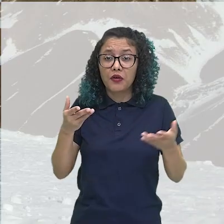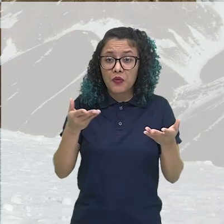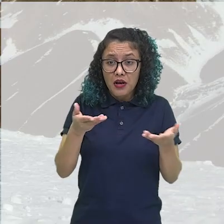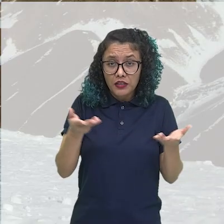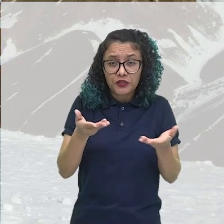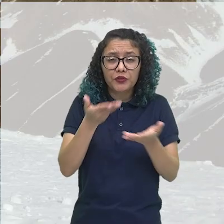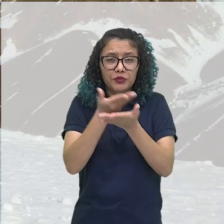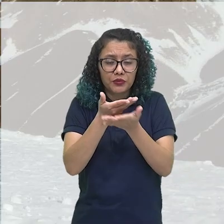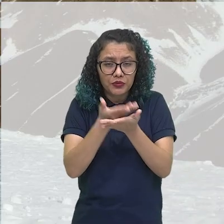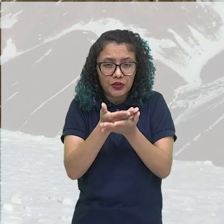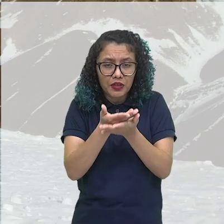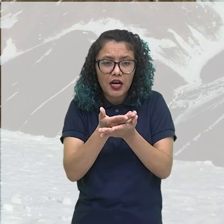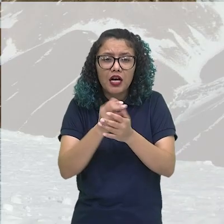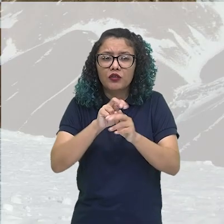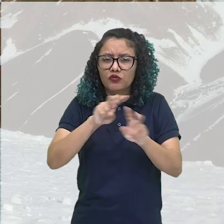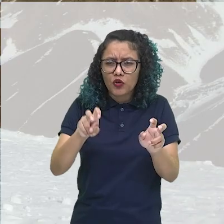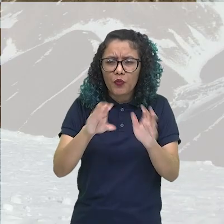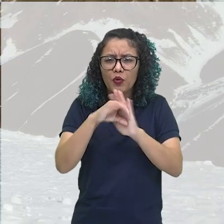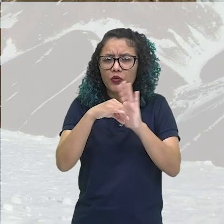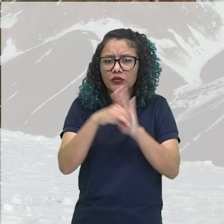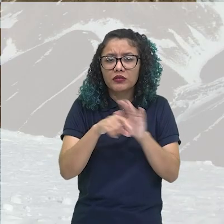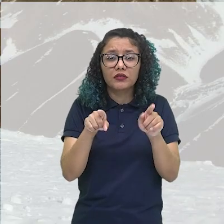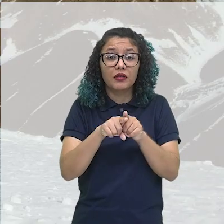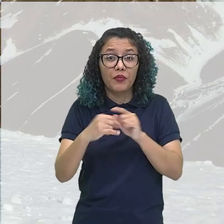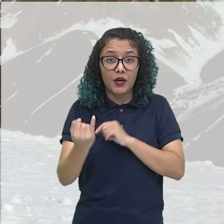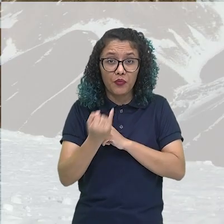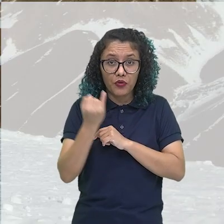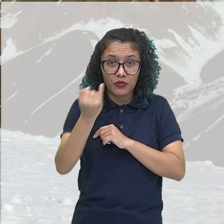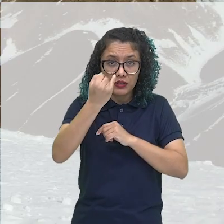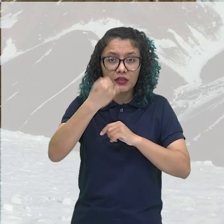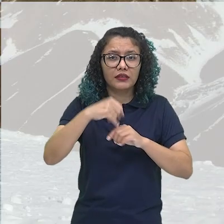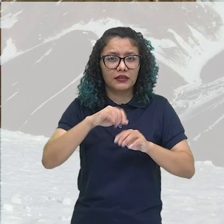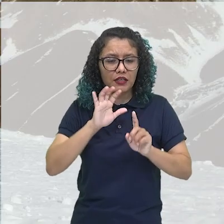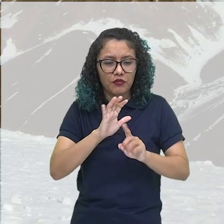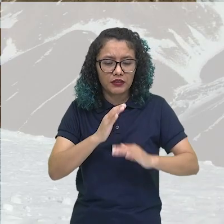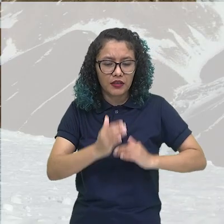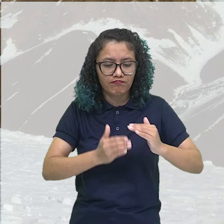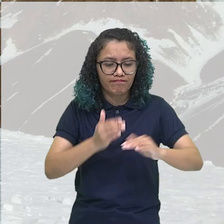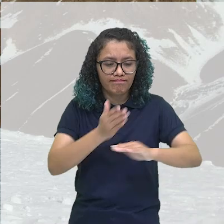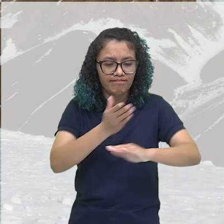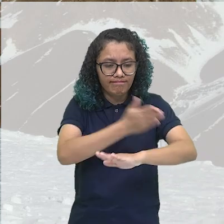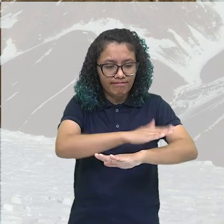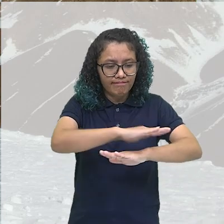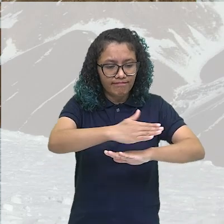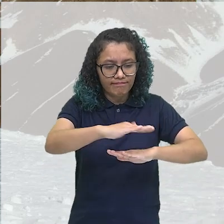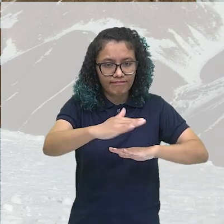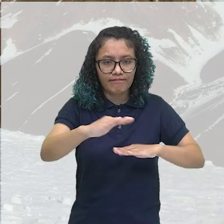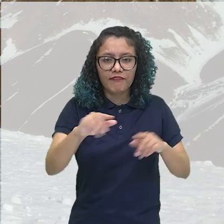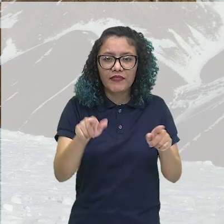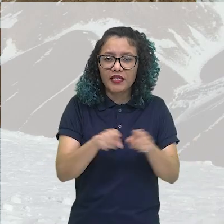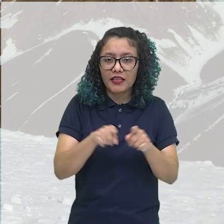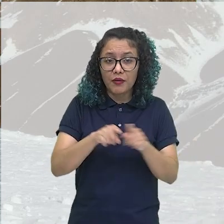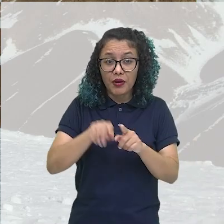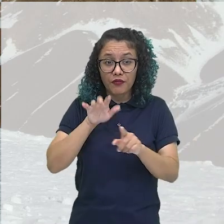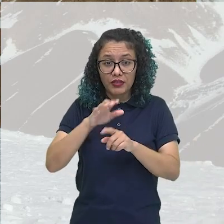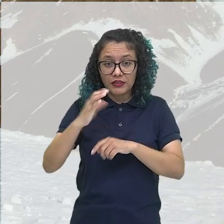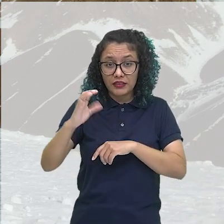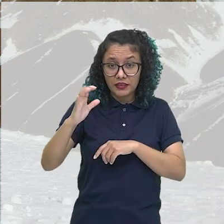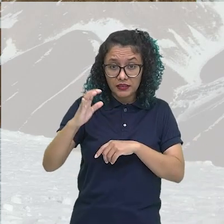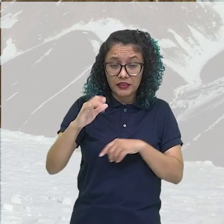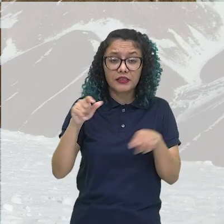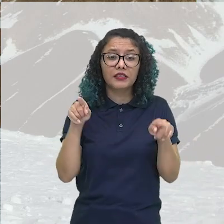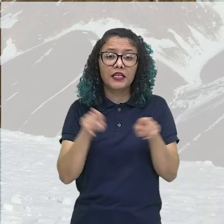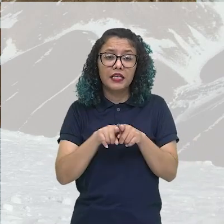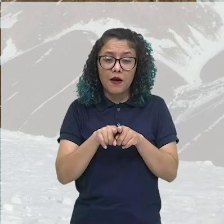seu conceito, sua importância na formação do relevo, seu impacto nas ciências,